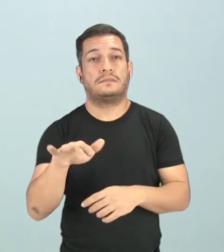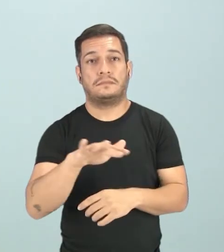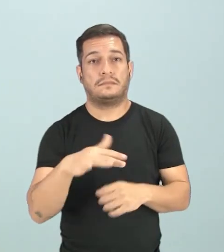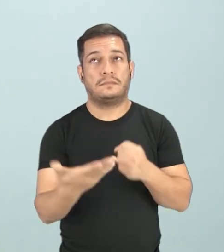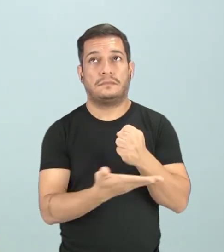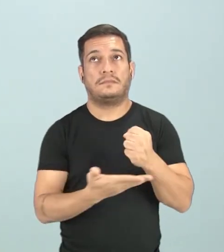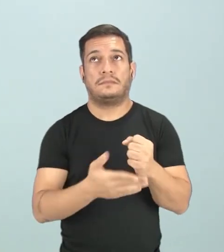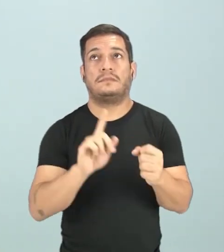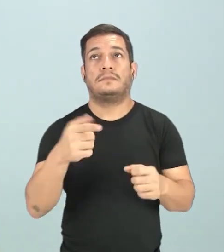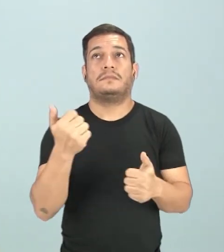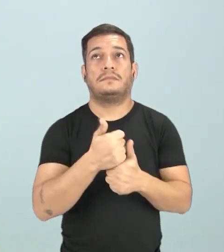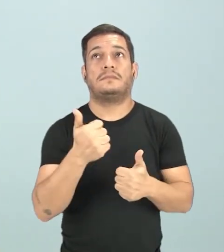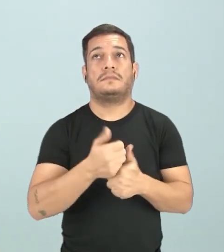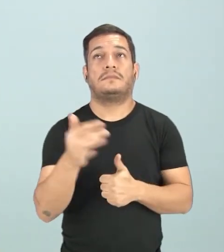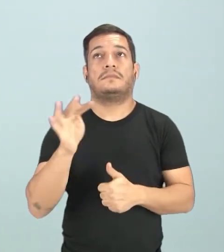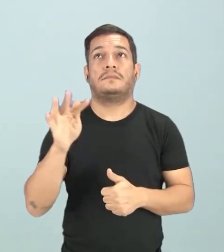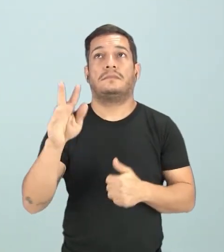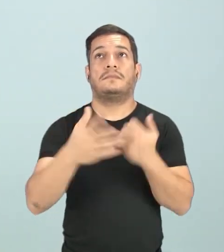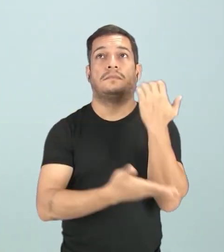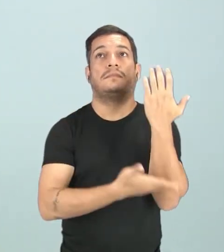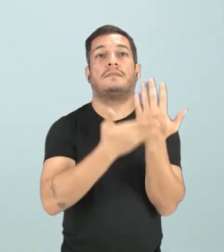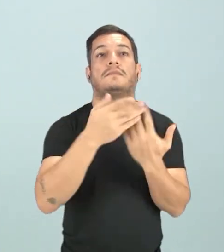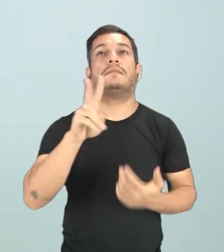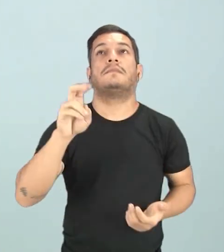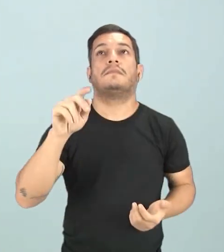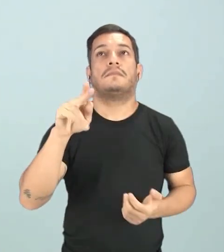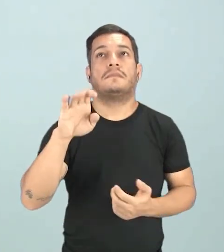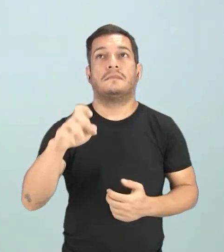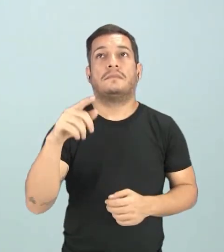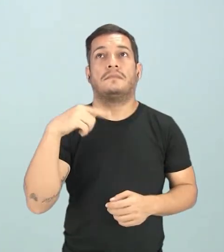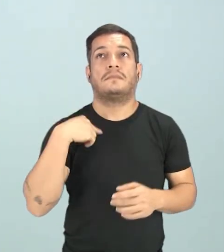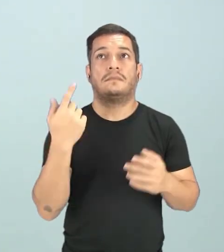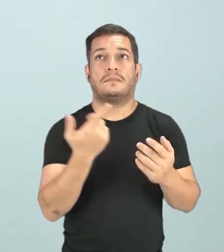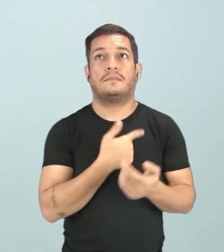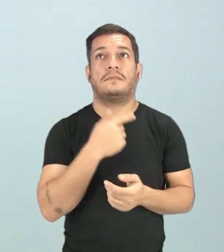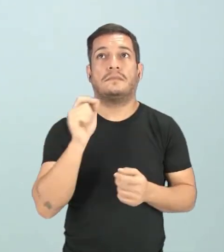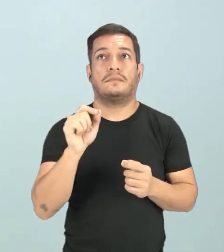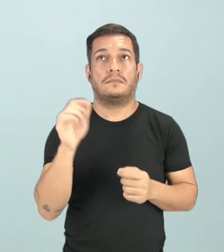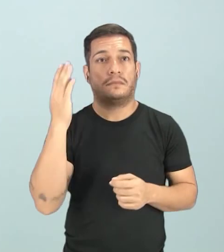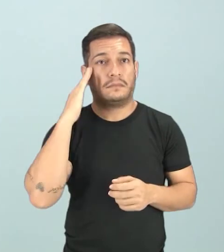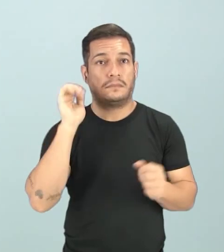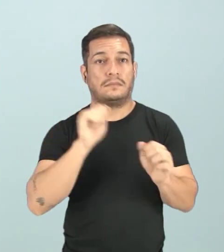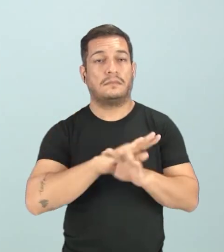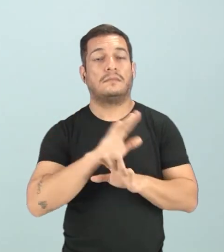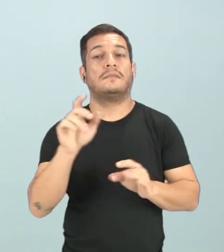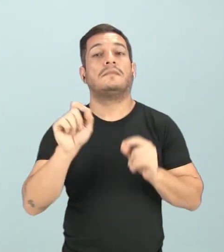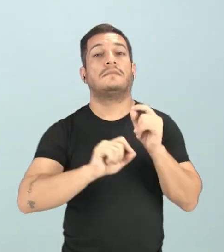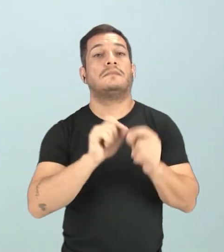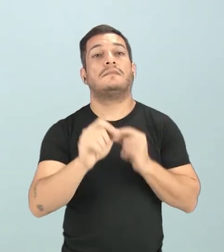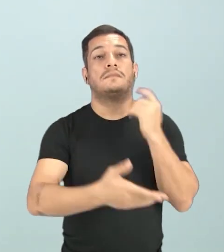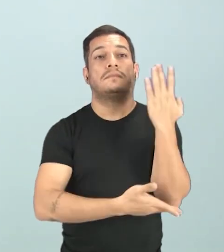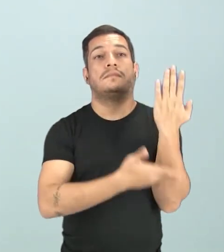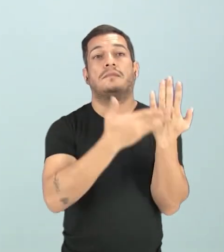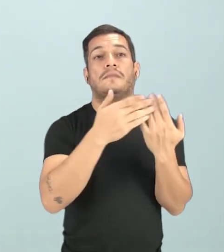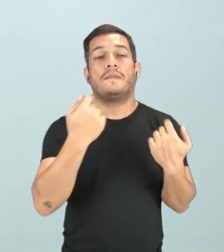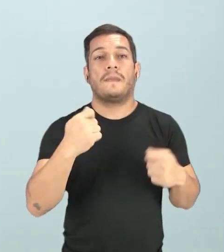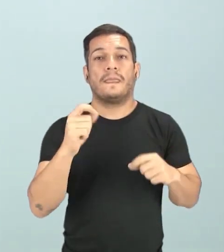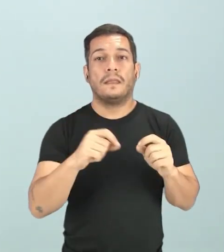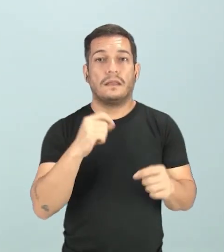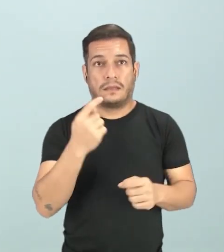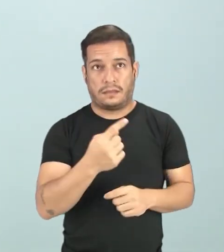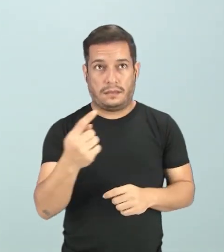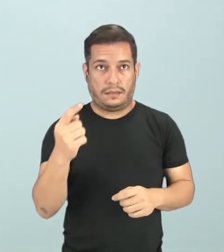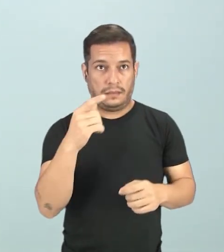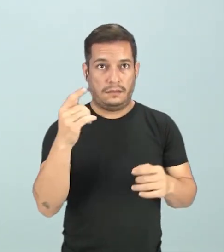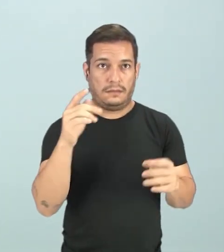para depois substituir na forma do volume. E nós ficamos, né, entendendo aqui que o volume precisa de cada dado,